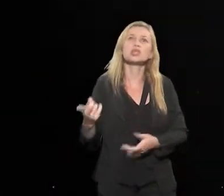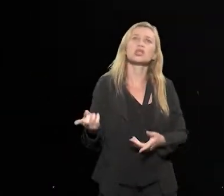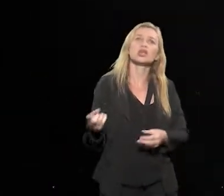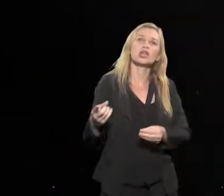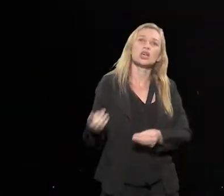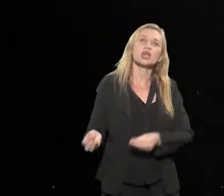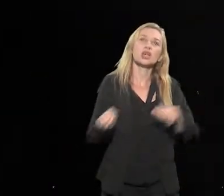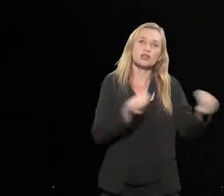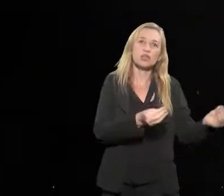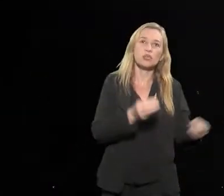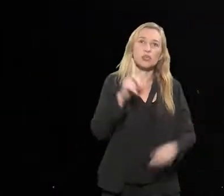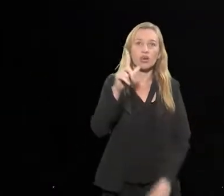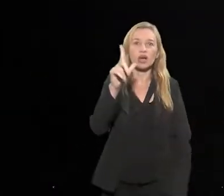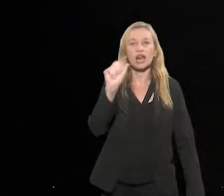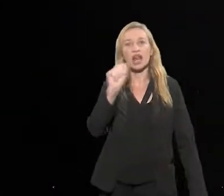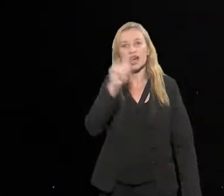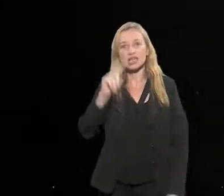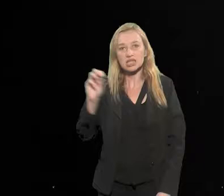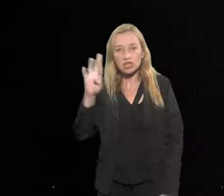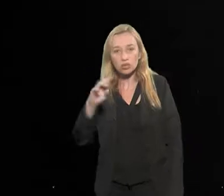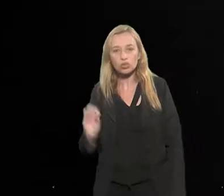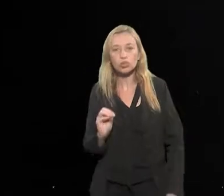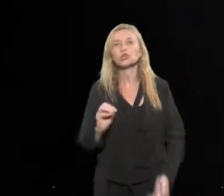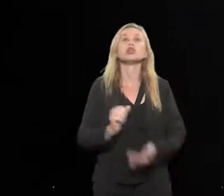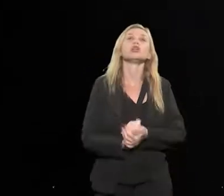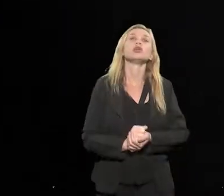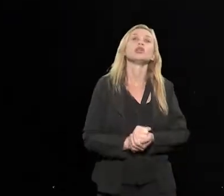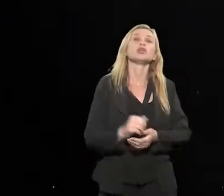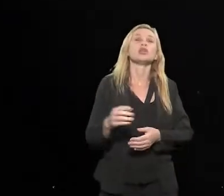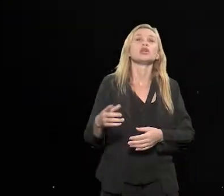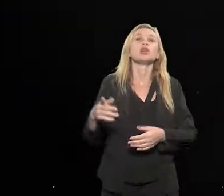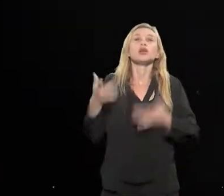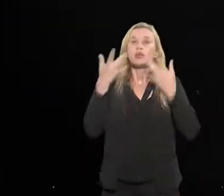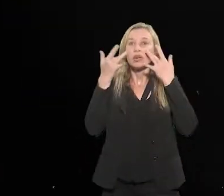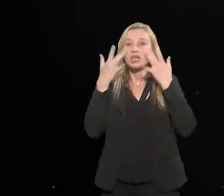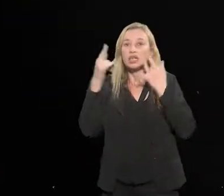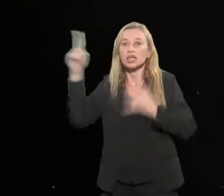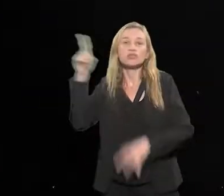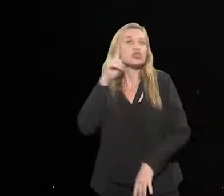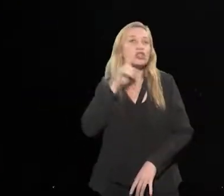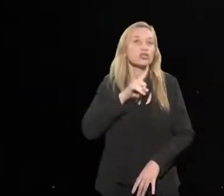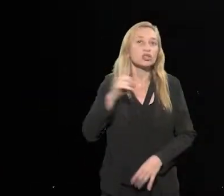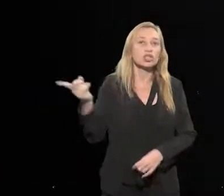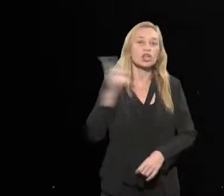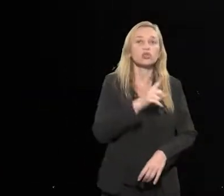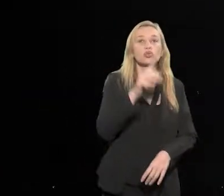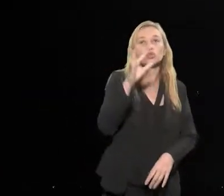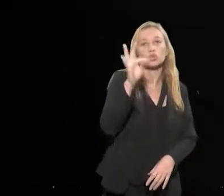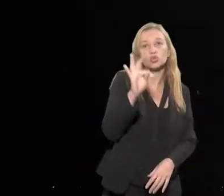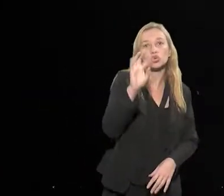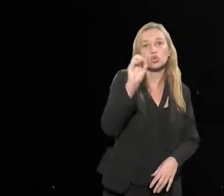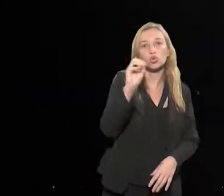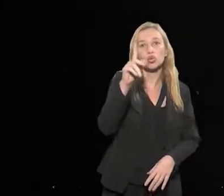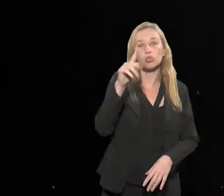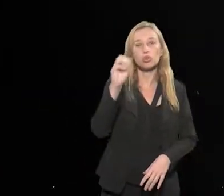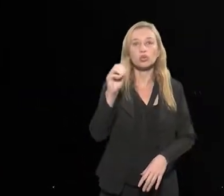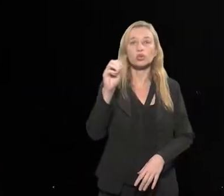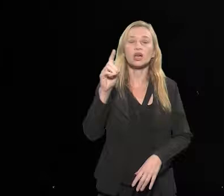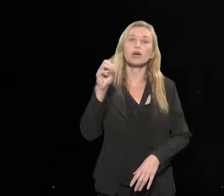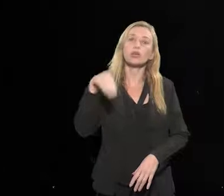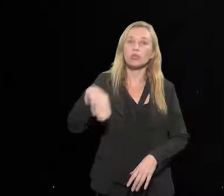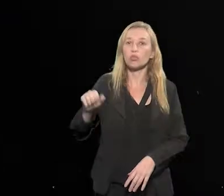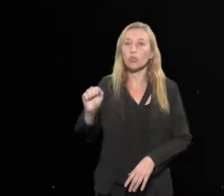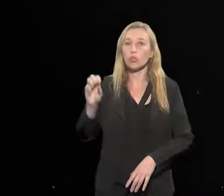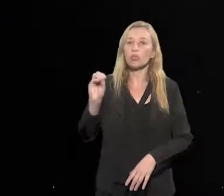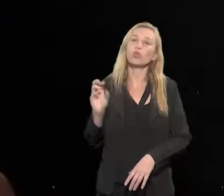eu passei o bastão, né? O Lázaro agora fez essa peça aí que trouxe lá dos Estados Unidos, que é No Topo da Montanha, e eu já naquela